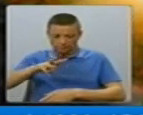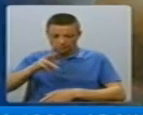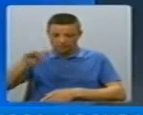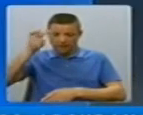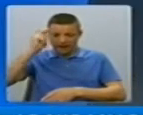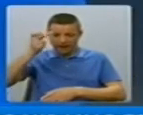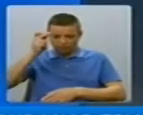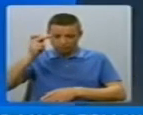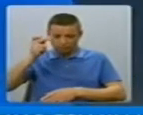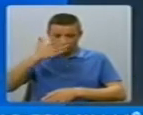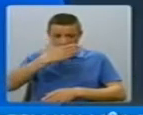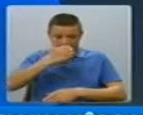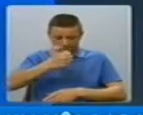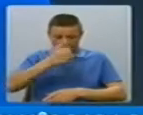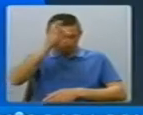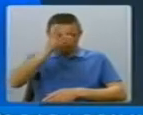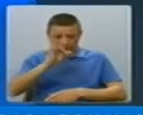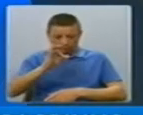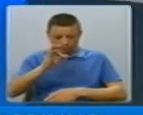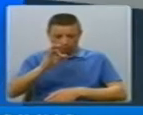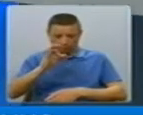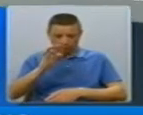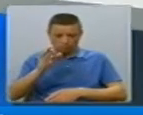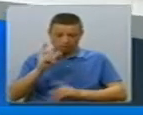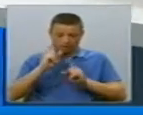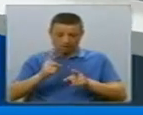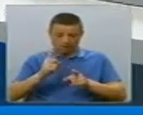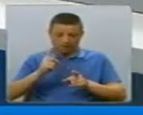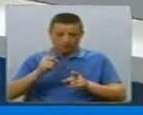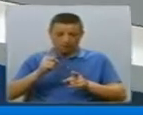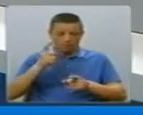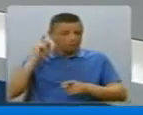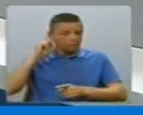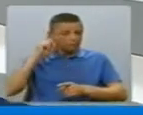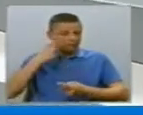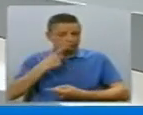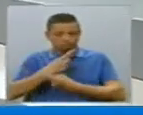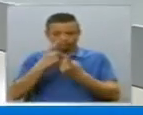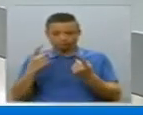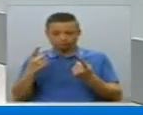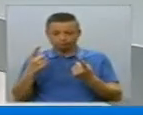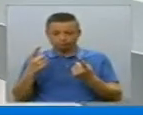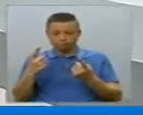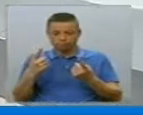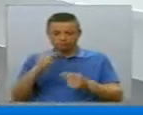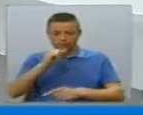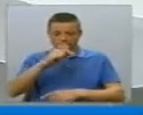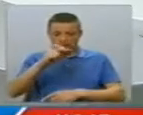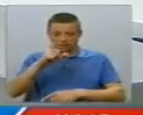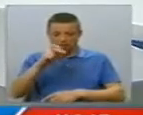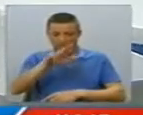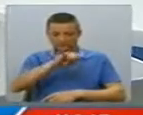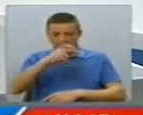de 5% da idade atual do universo. E porquê é que é tão importante olhar para este tipo de galáxias, ou melhor, para